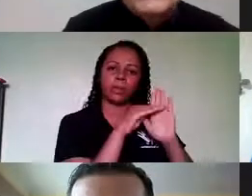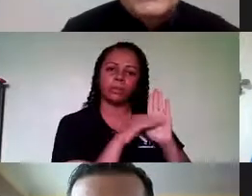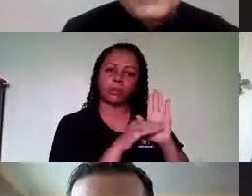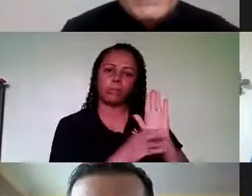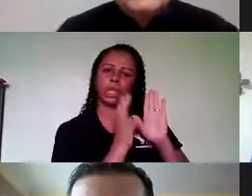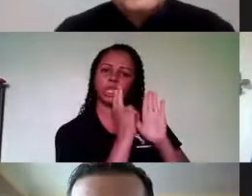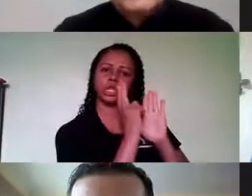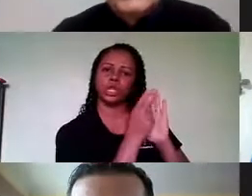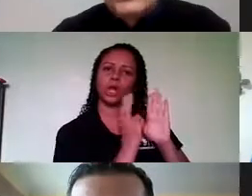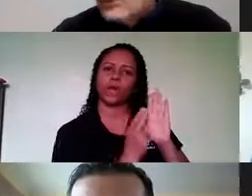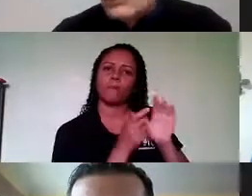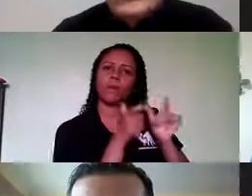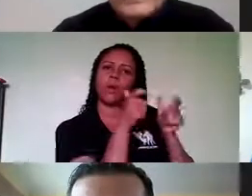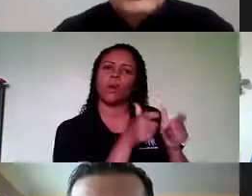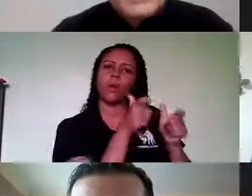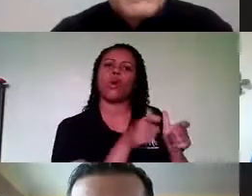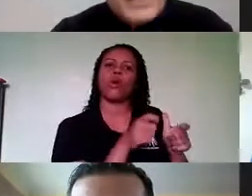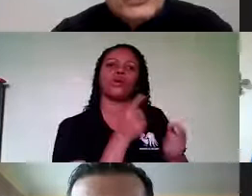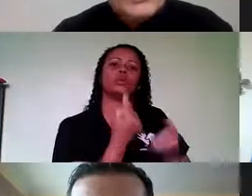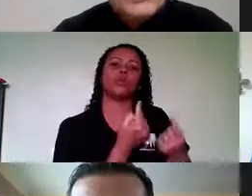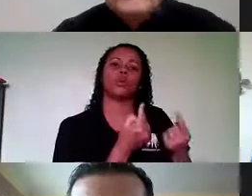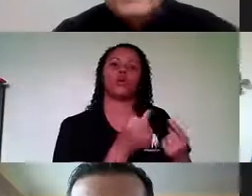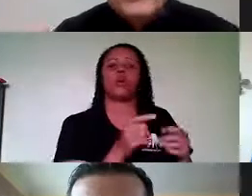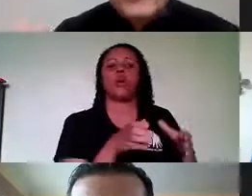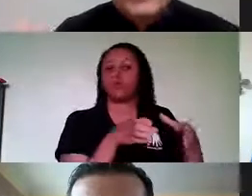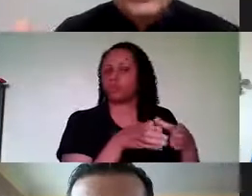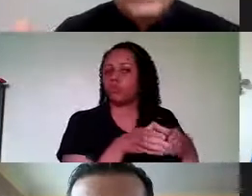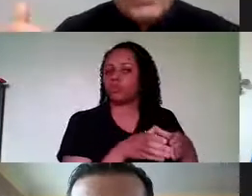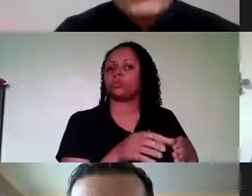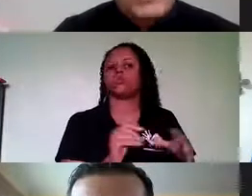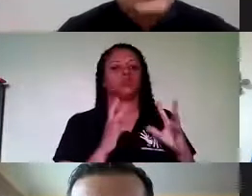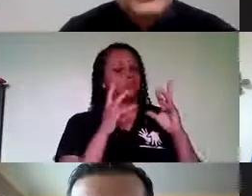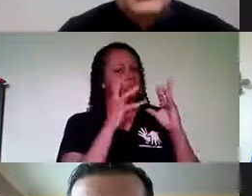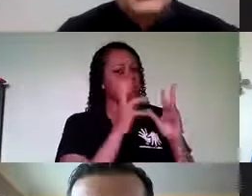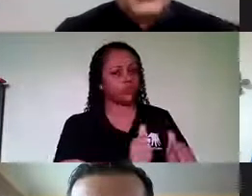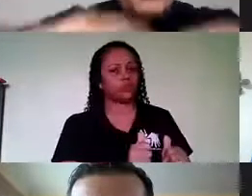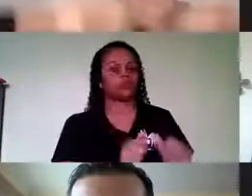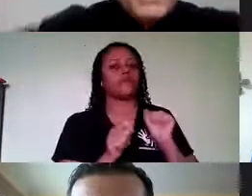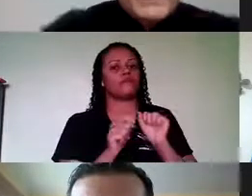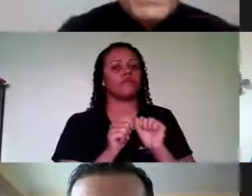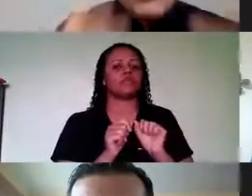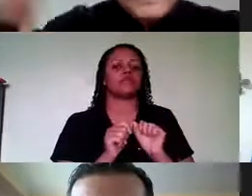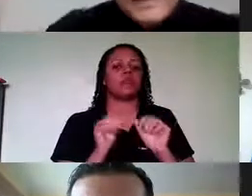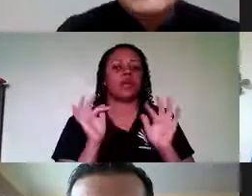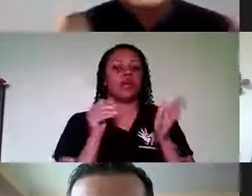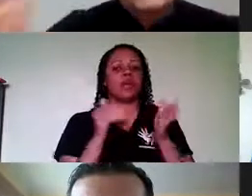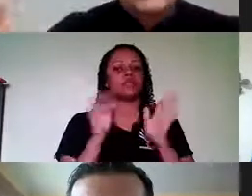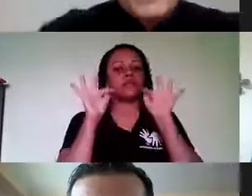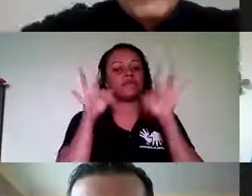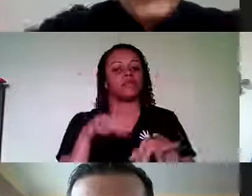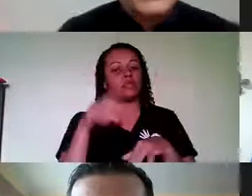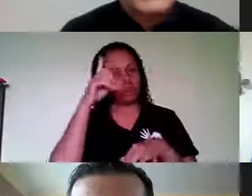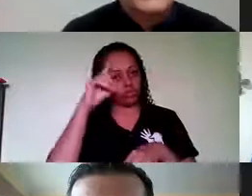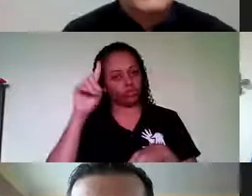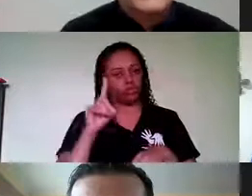nome, a entidade e o seu e-mail. A gente vai fazer isso até o final do dia, para ir criar uma rede entre nós